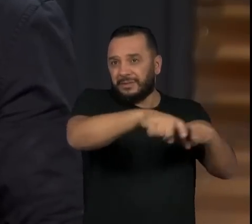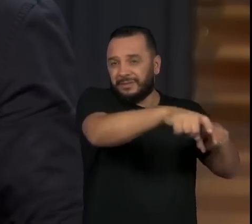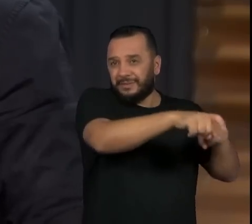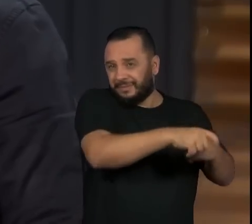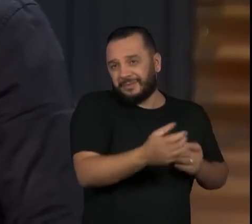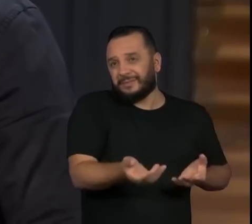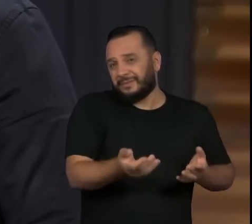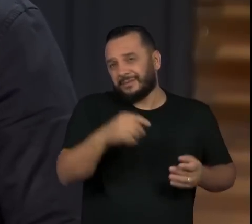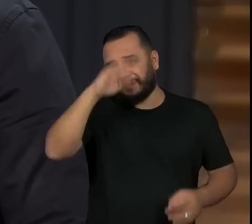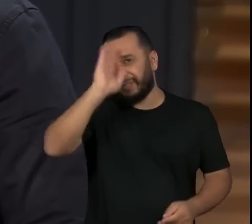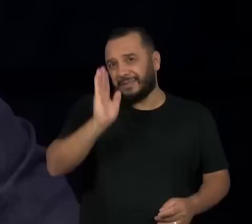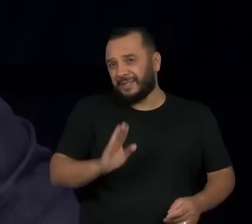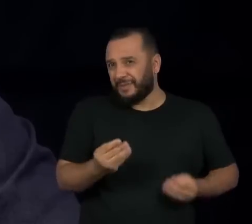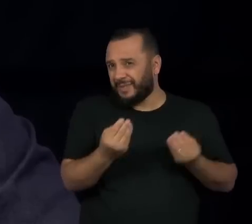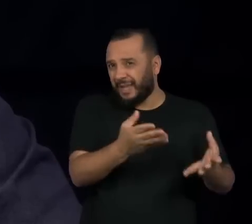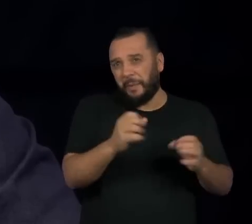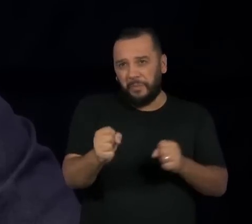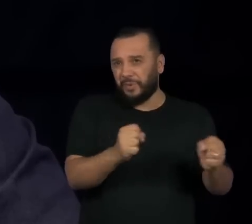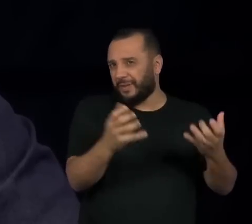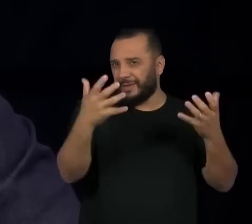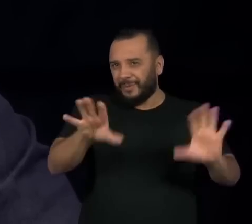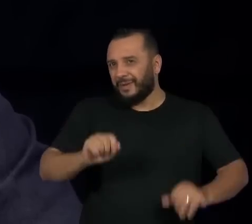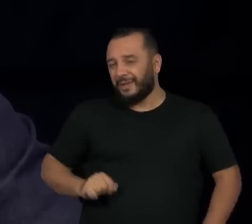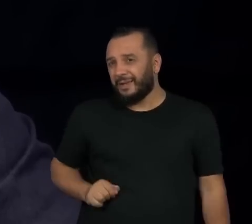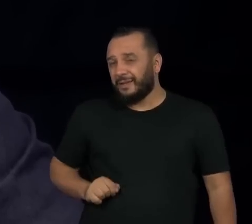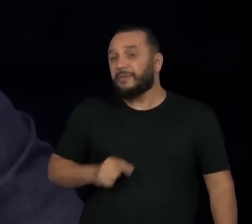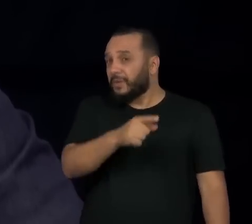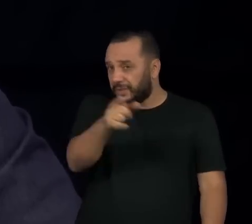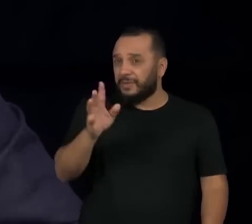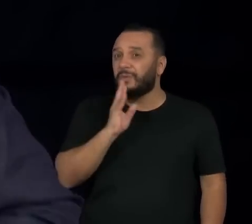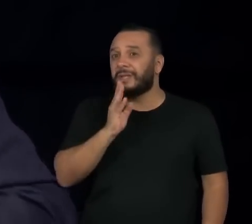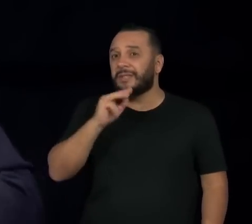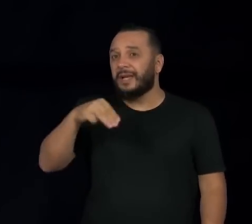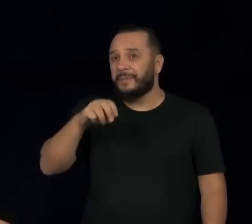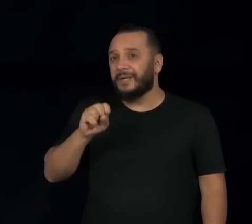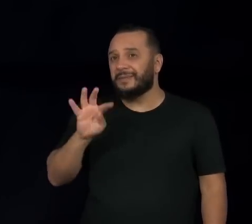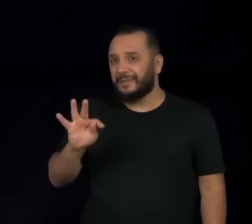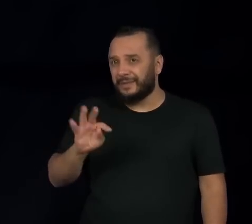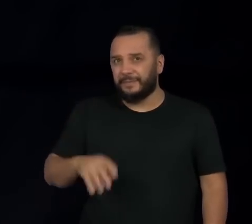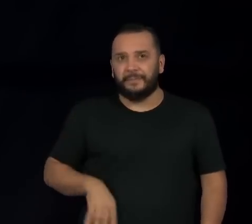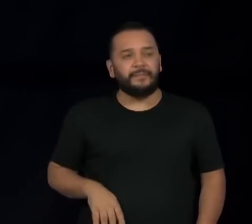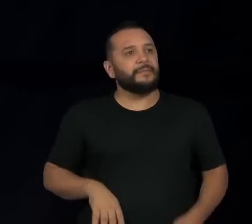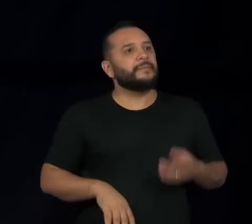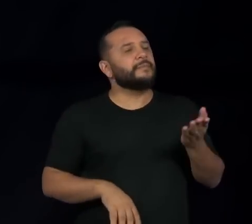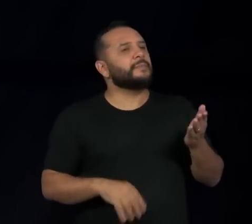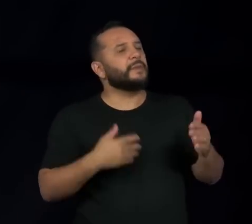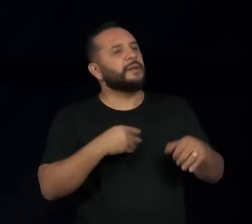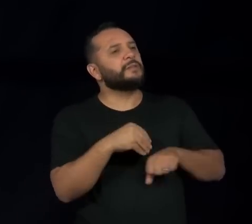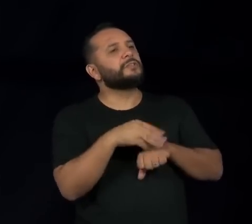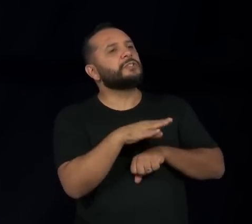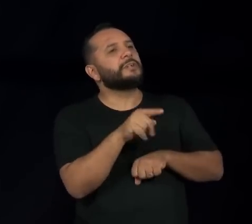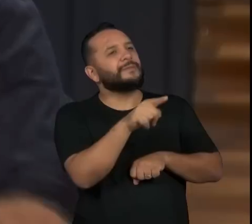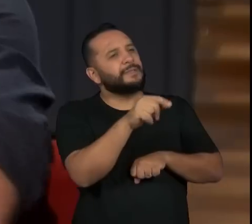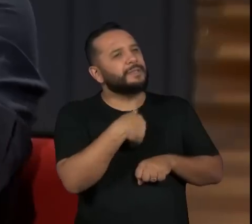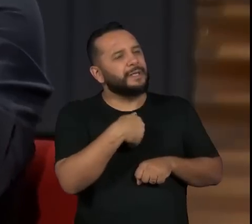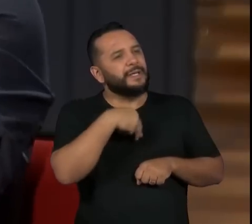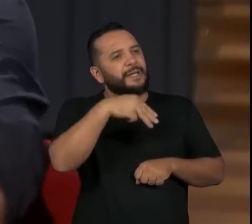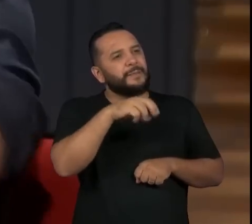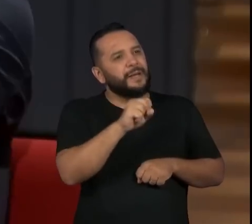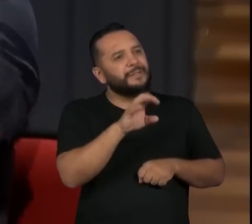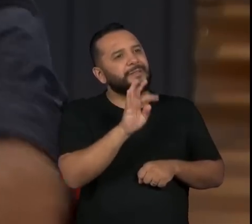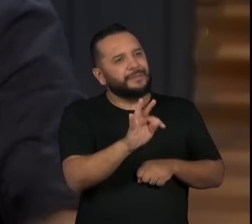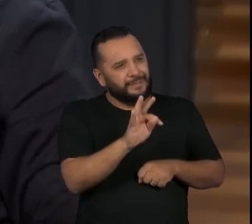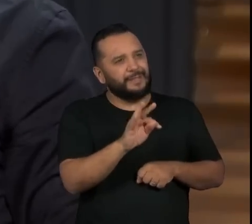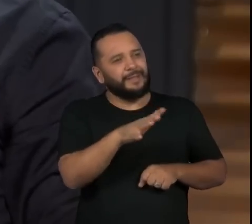o MST. E agora eu te convido a dar uma dica para o MST de comunicação.